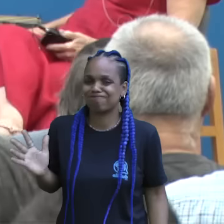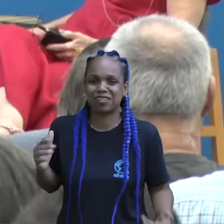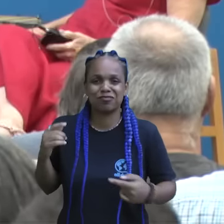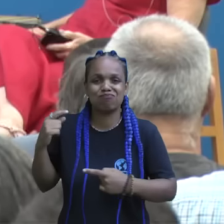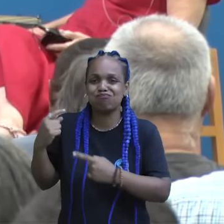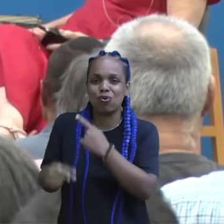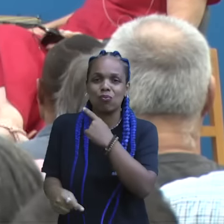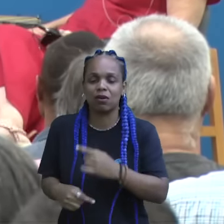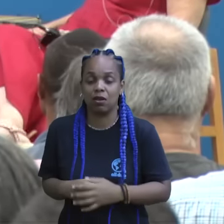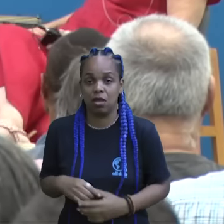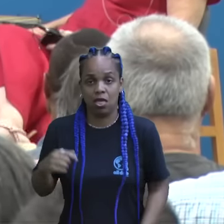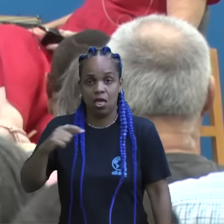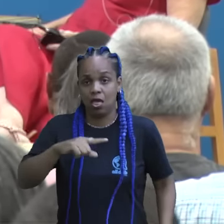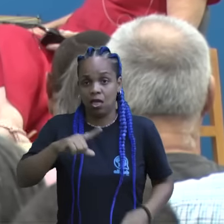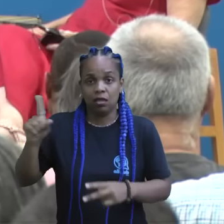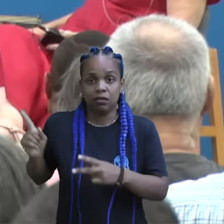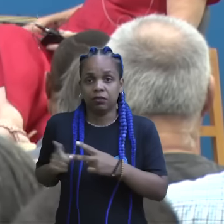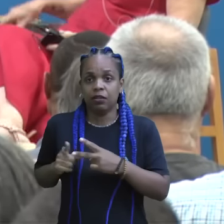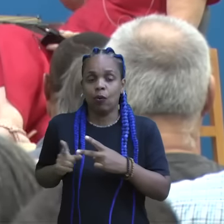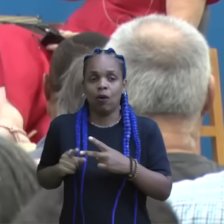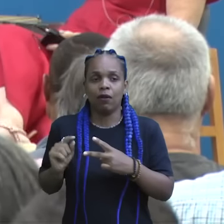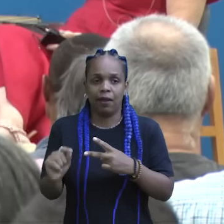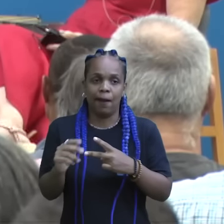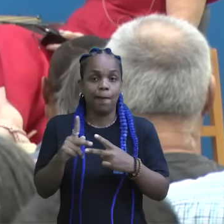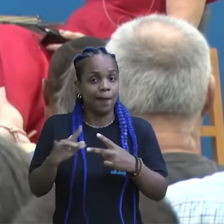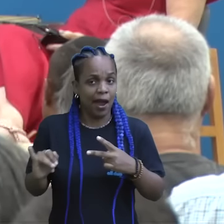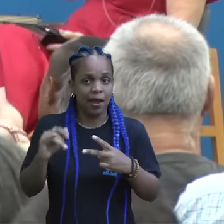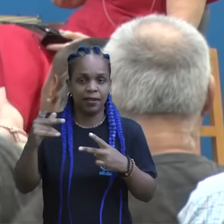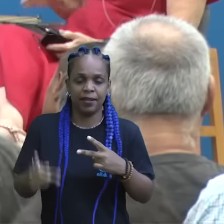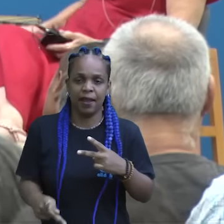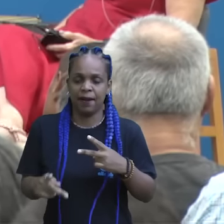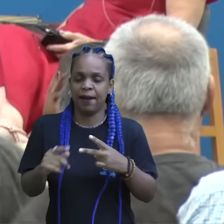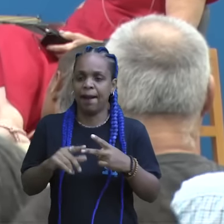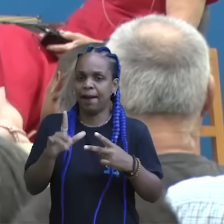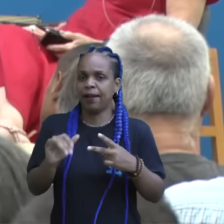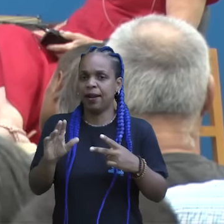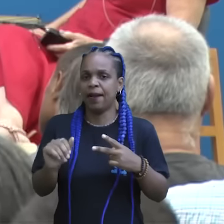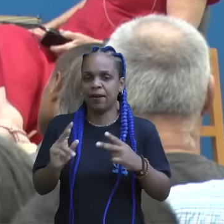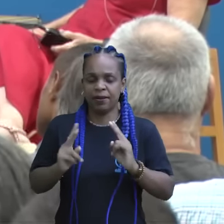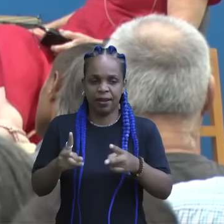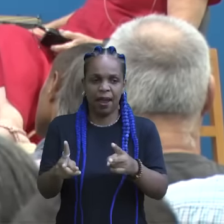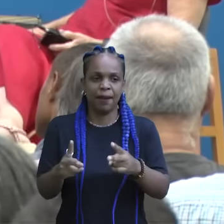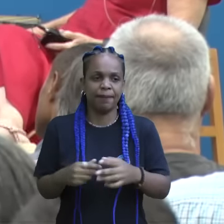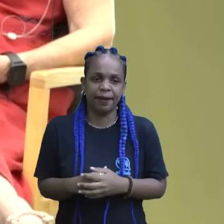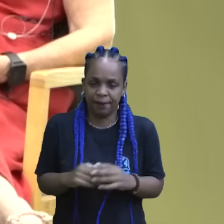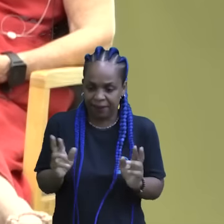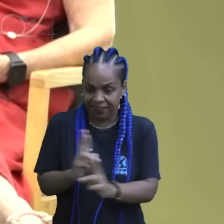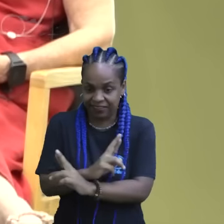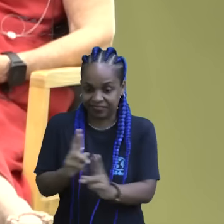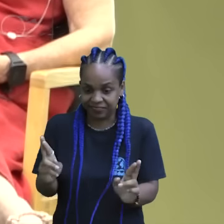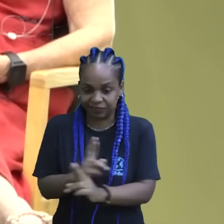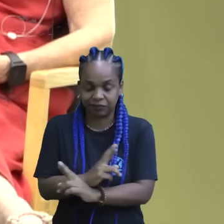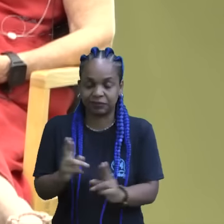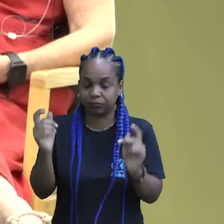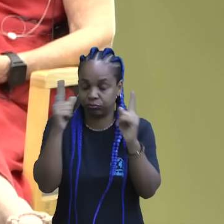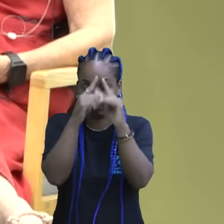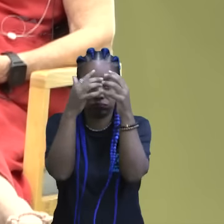uma relação muito complexa com seu pai. Meu pai, meu triste pai, dizia Lima. A